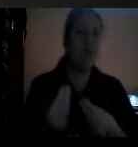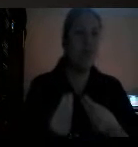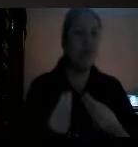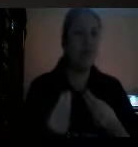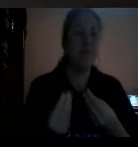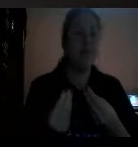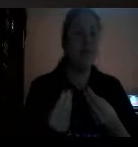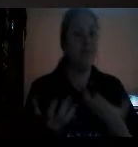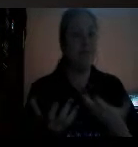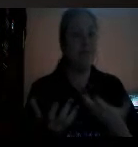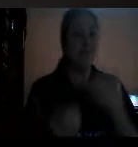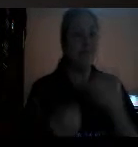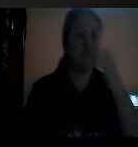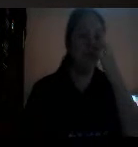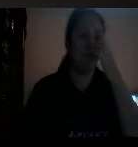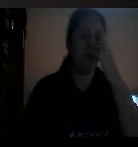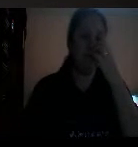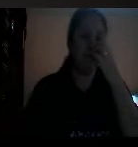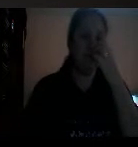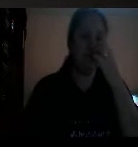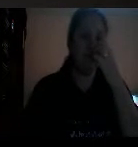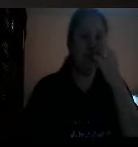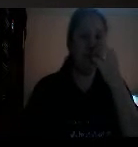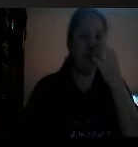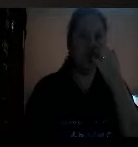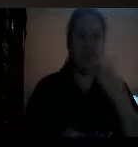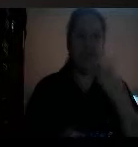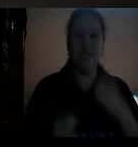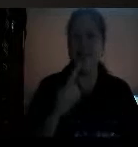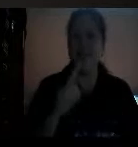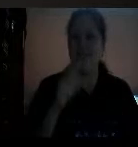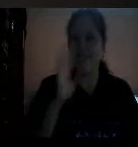Lembra dos fusos horários?